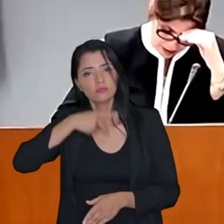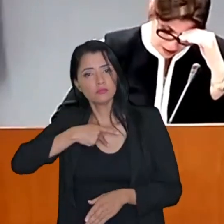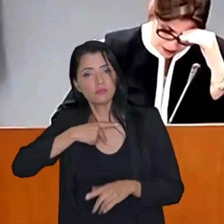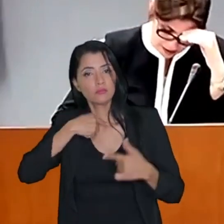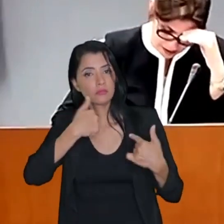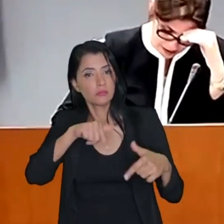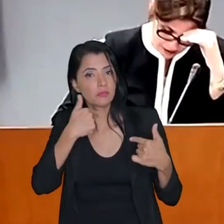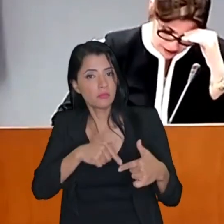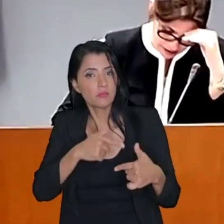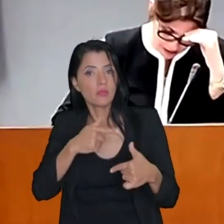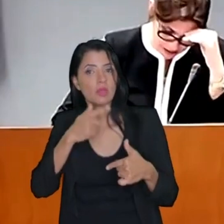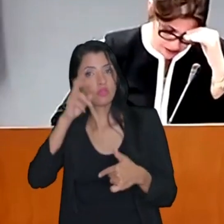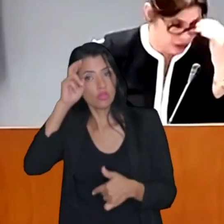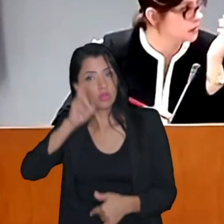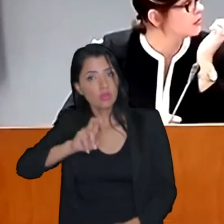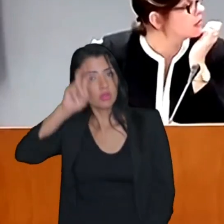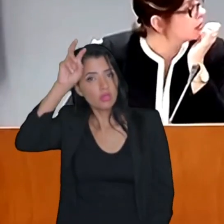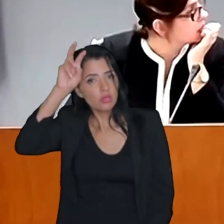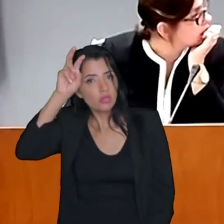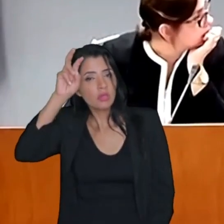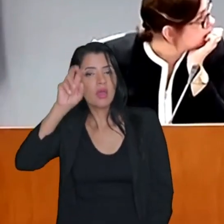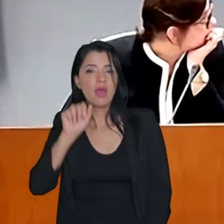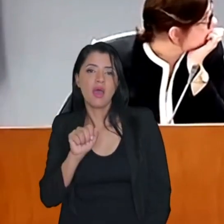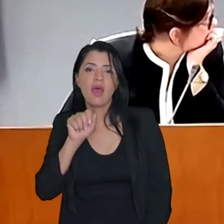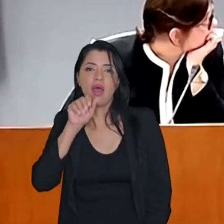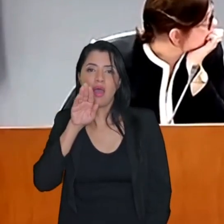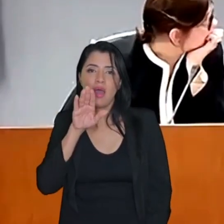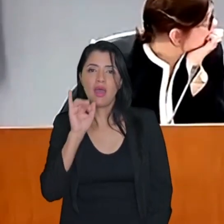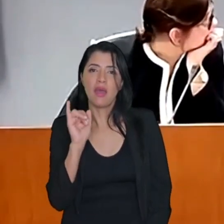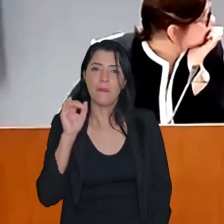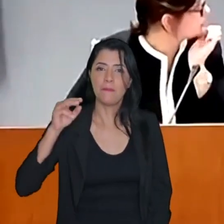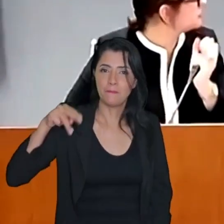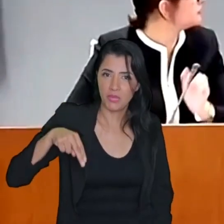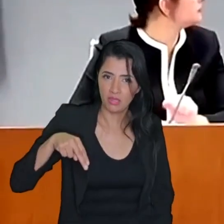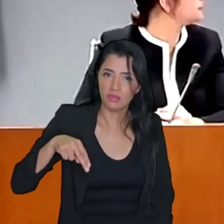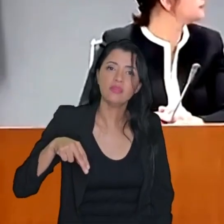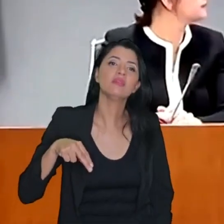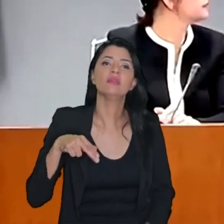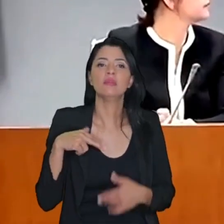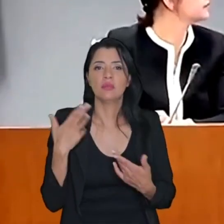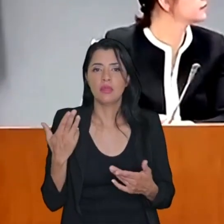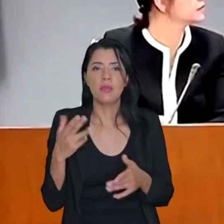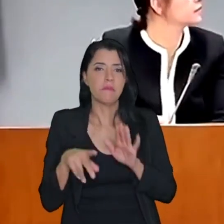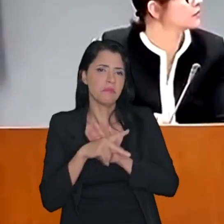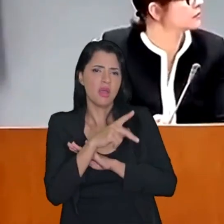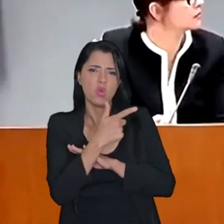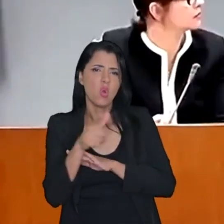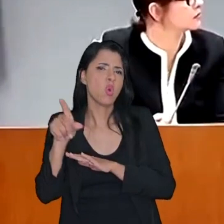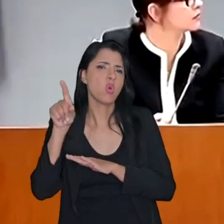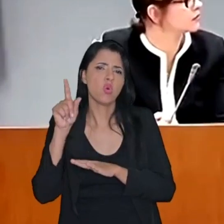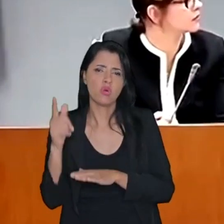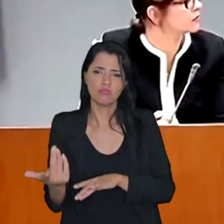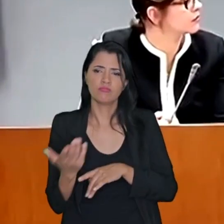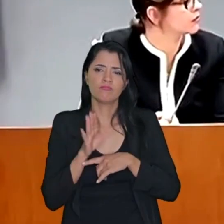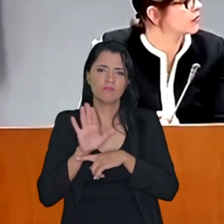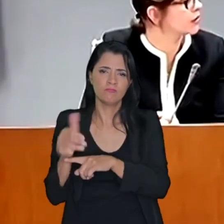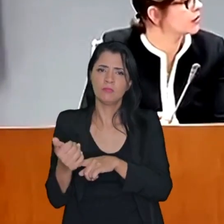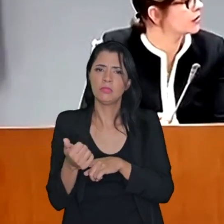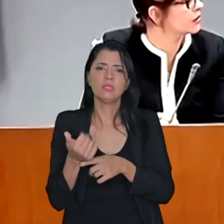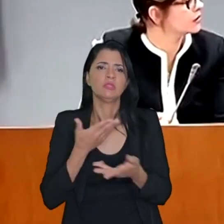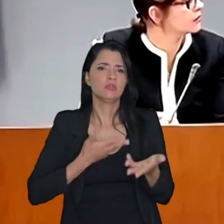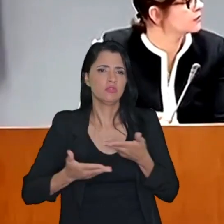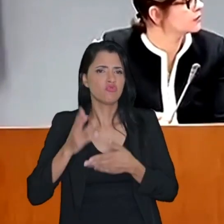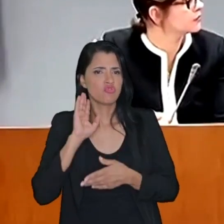pessoais em atividades de inteligência, a BIM era o caso, tá? Mas vale para várias das cooperações